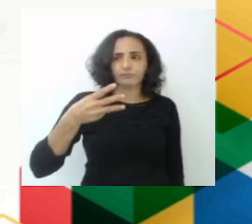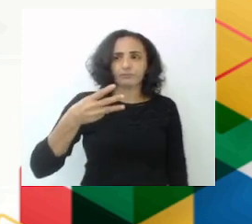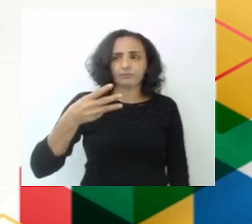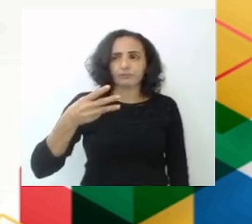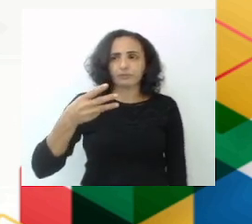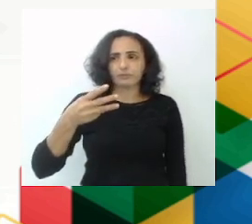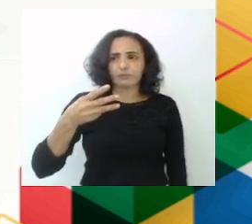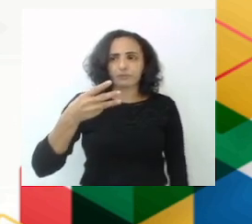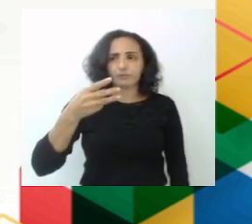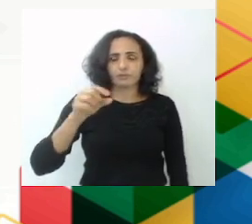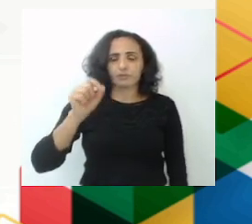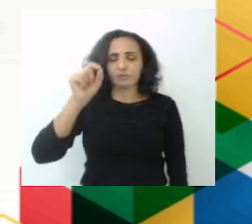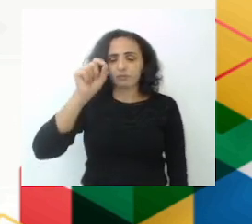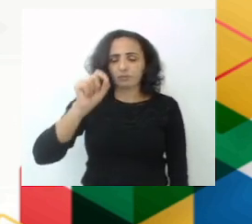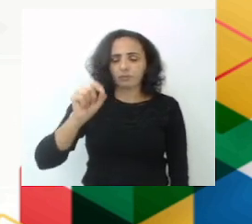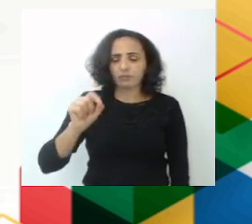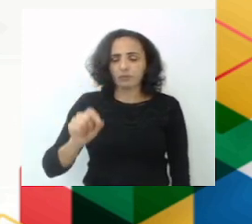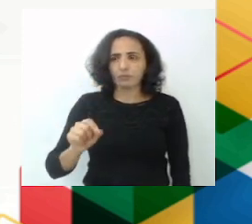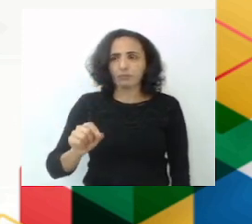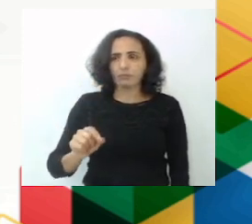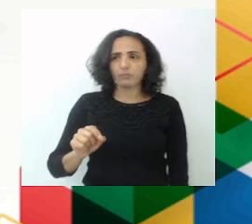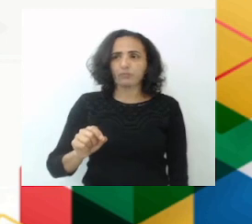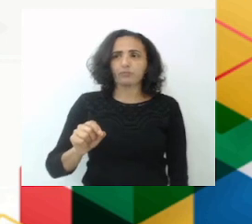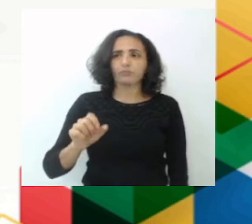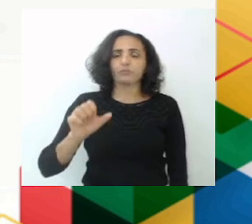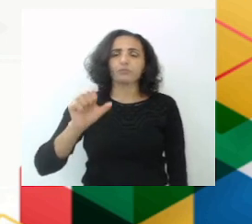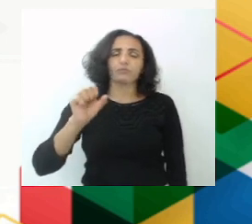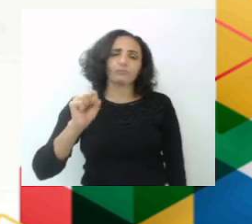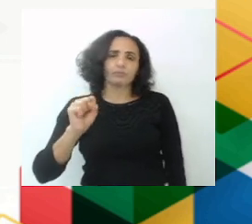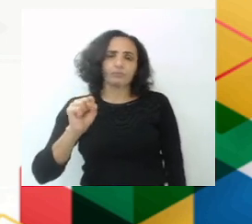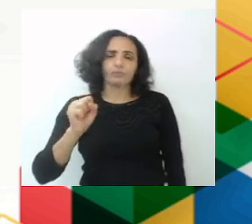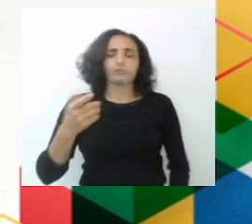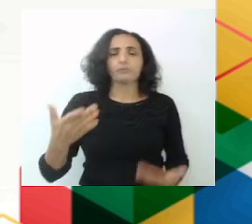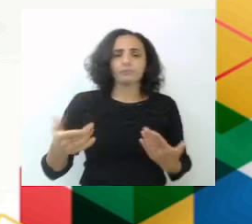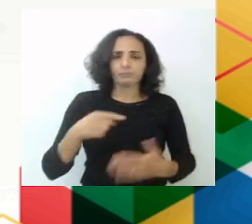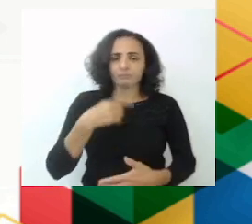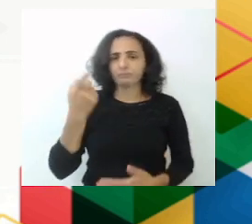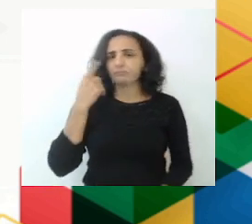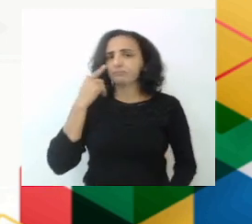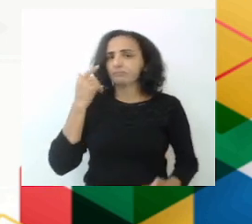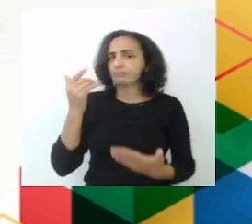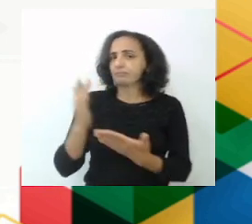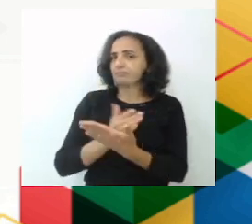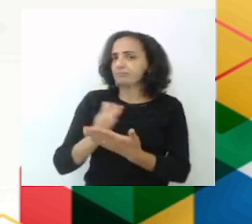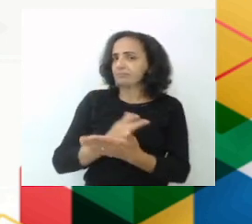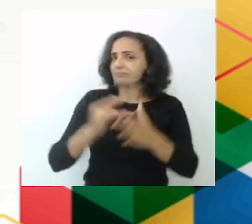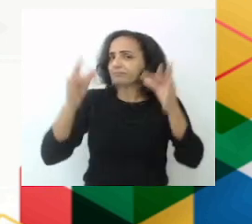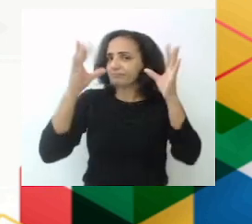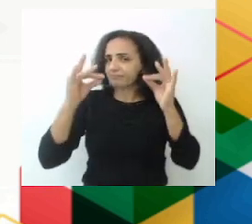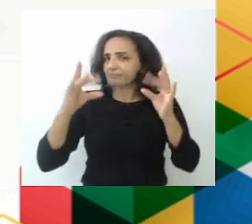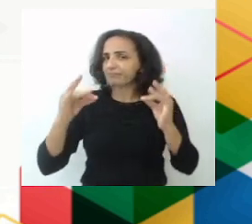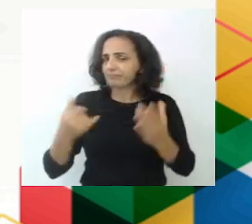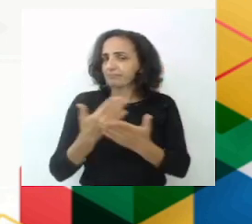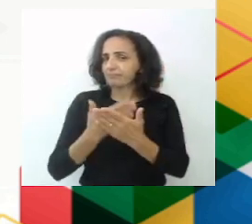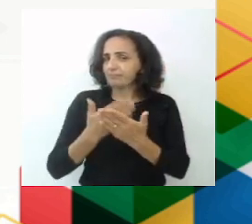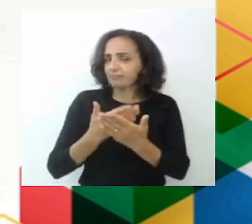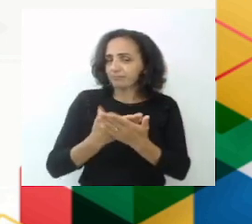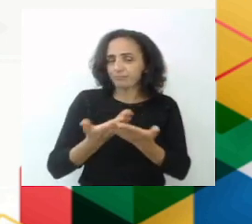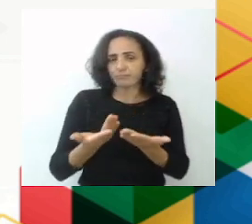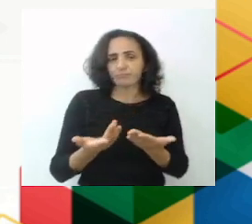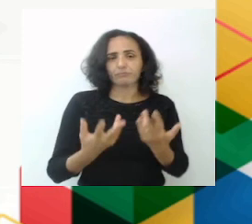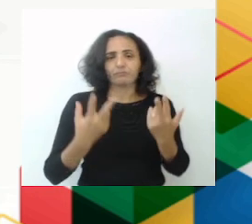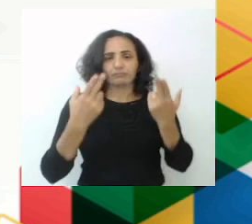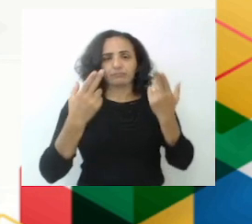e 8. Então, são os pontos simétricos, menos 3 e 3. E eles têm a mesma imagem